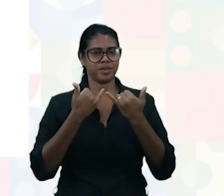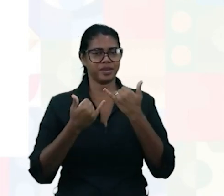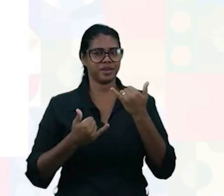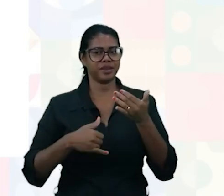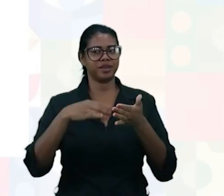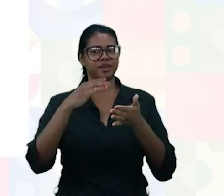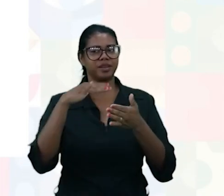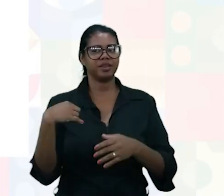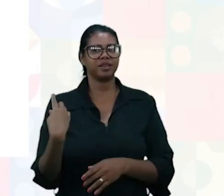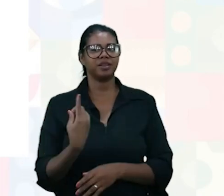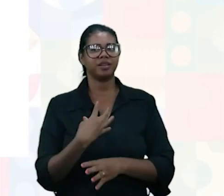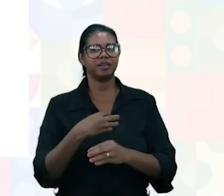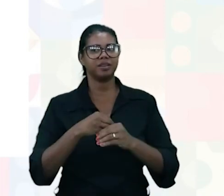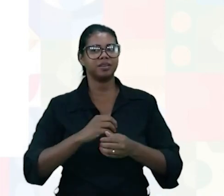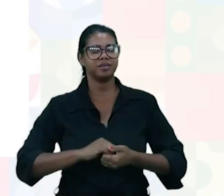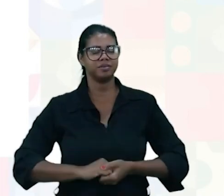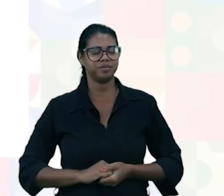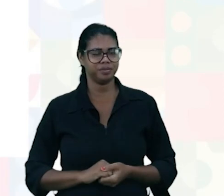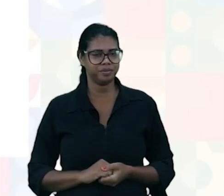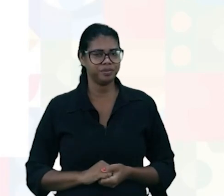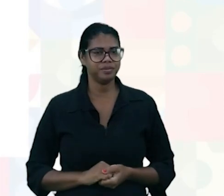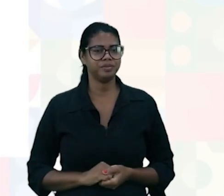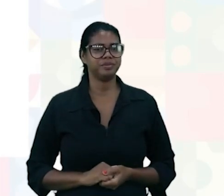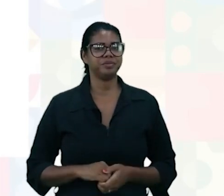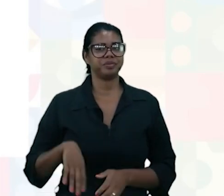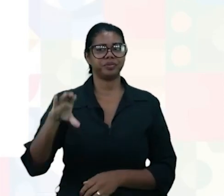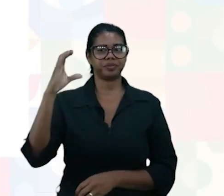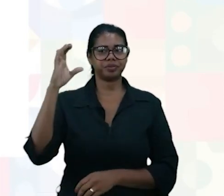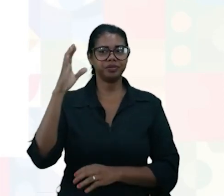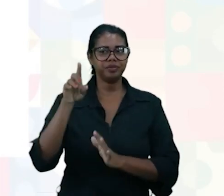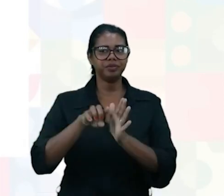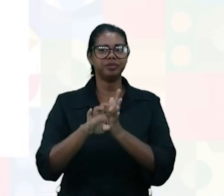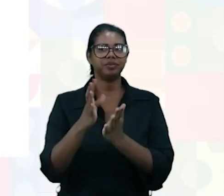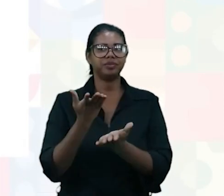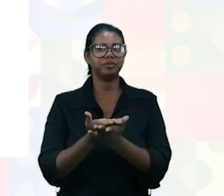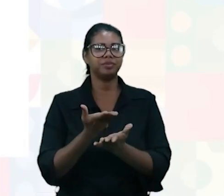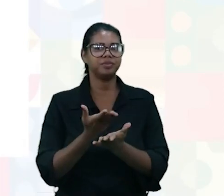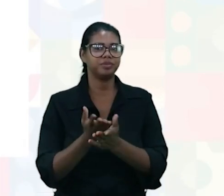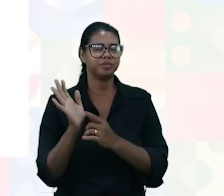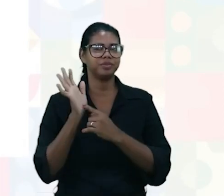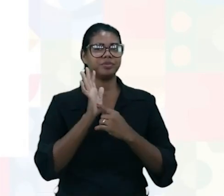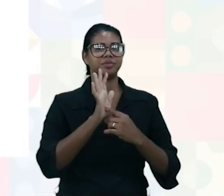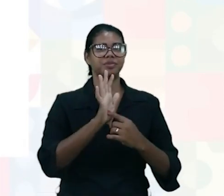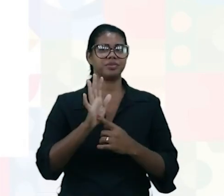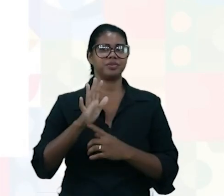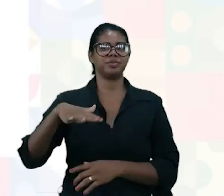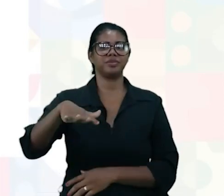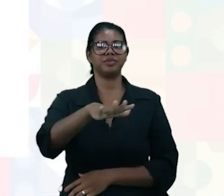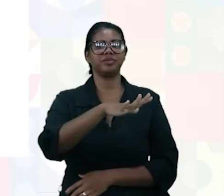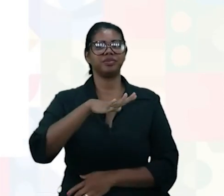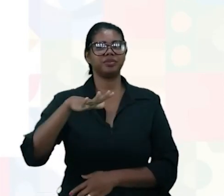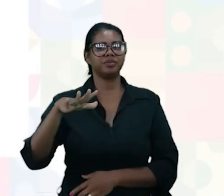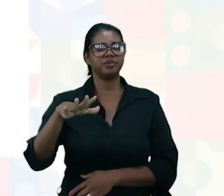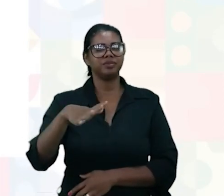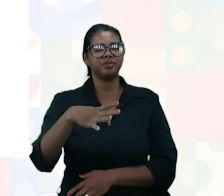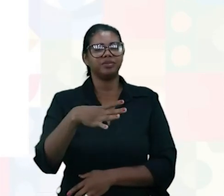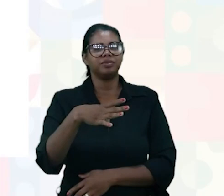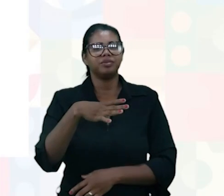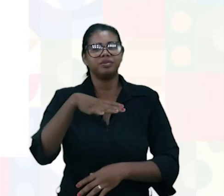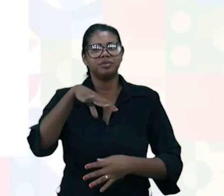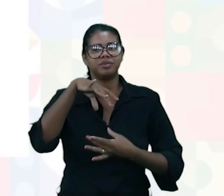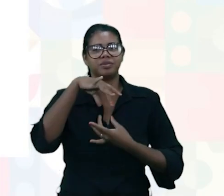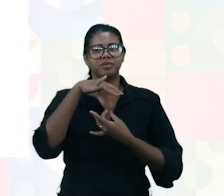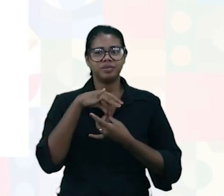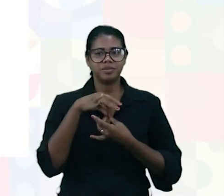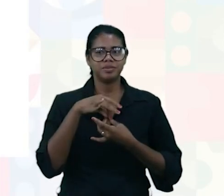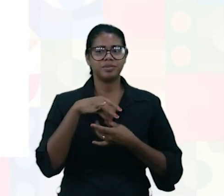registrada. Lembre-se sempre disso. Então, a classificação das ciências, ela dá margem, ela inspira essas